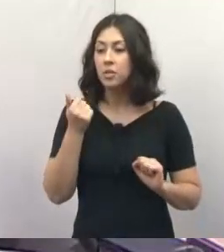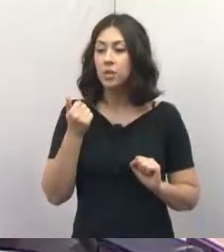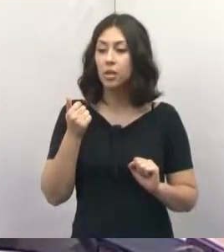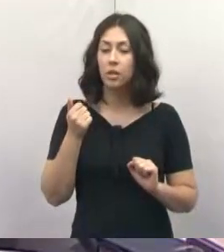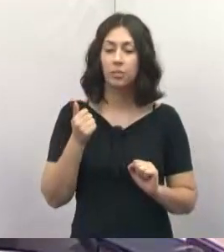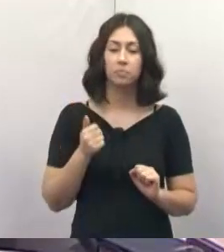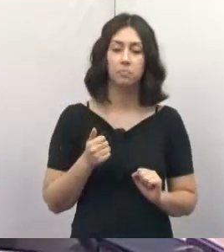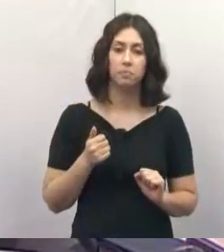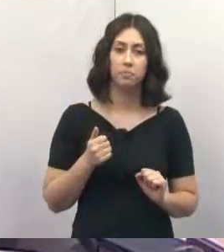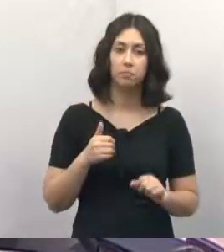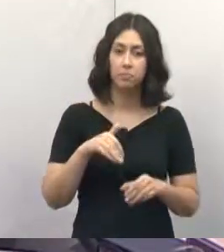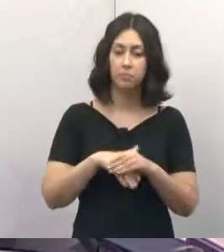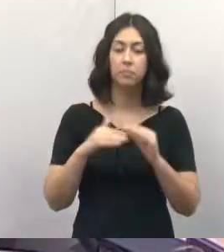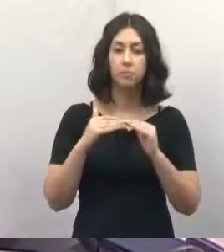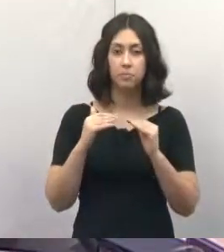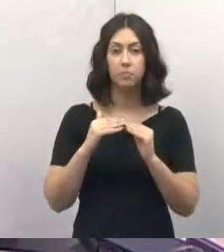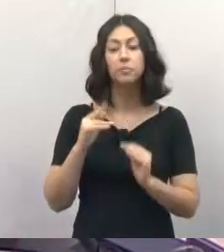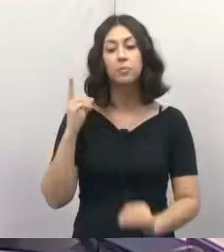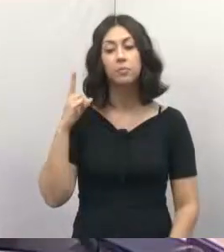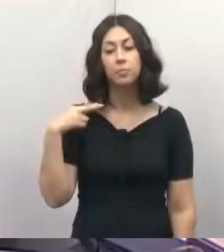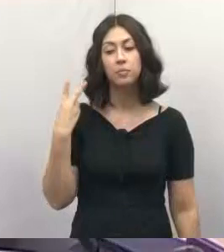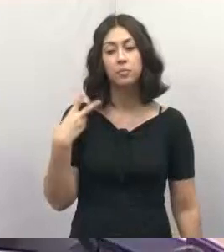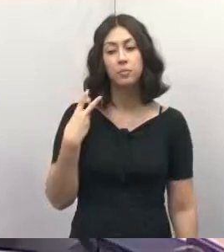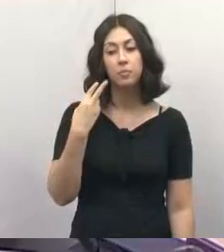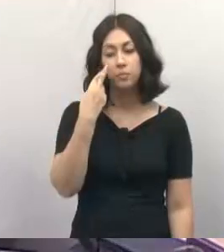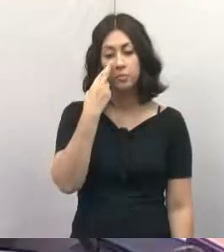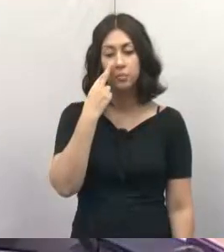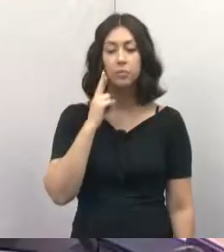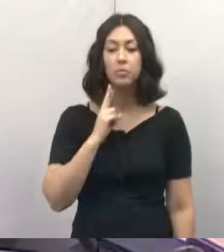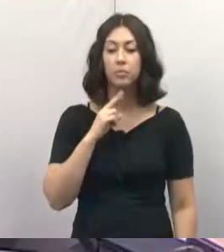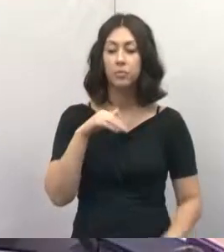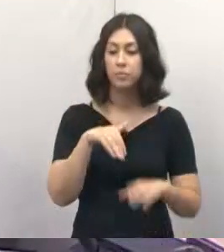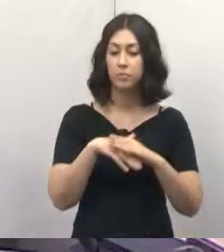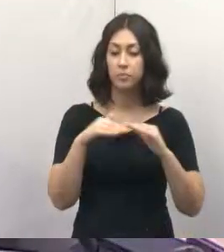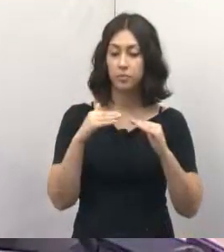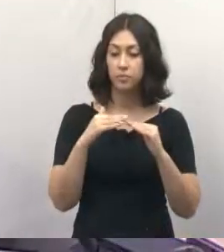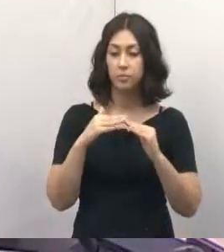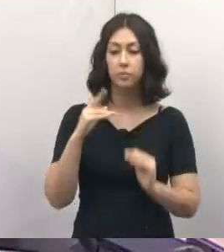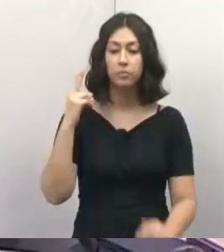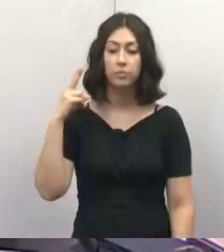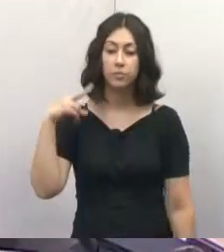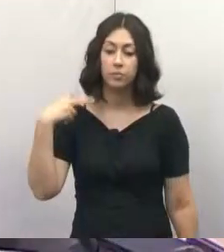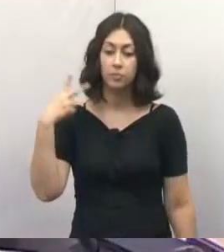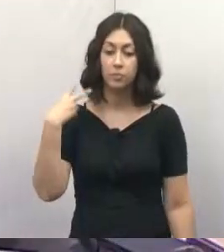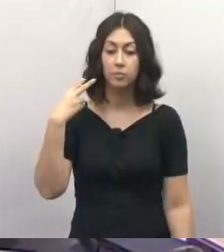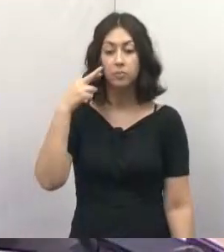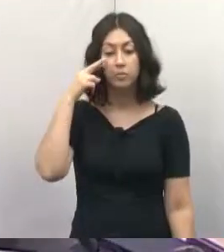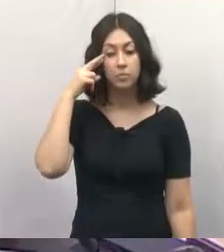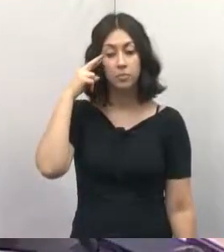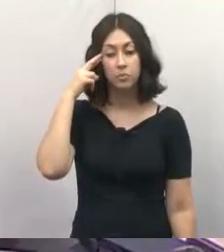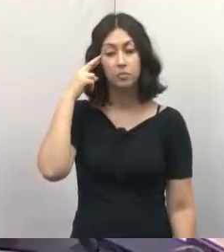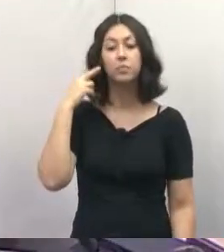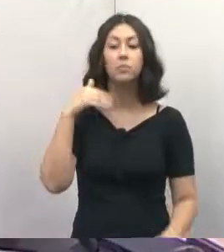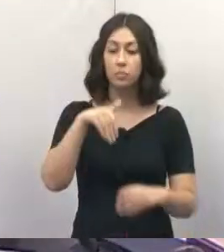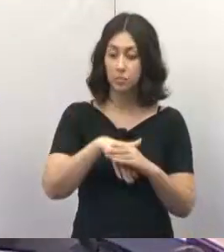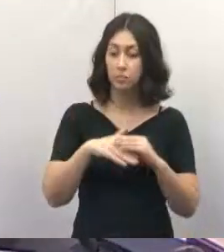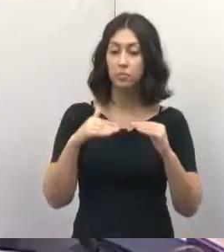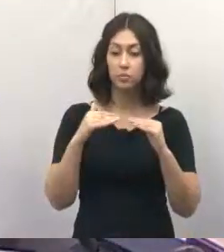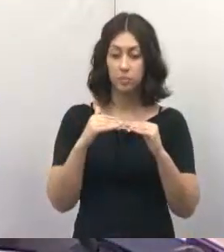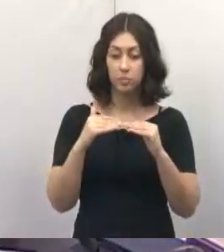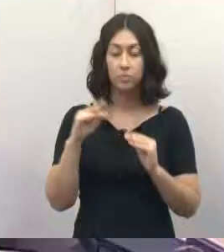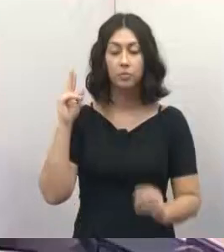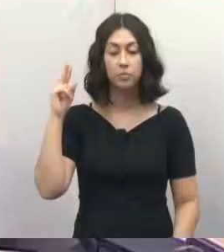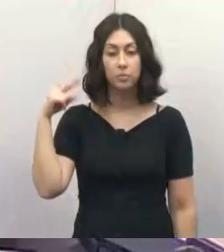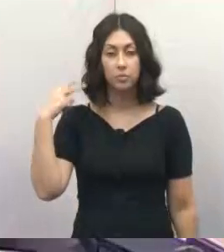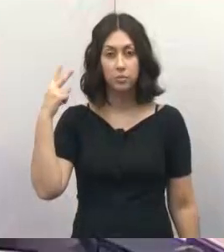pessoas. Favorável. Como voto, vereador Rogério Timóteo. Favorável. Como voto, vereador Roninha. Favorável.